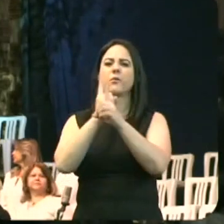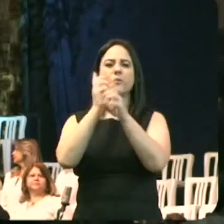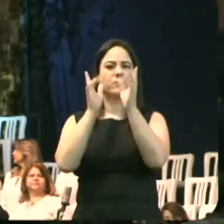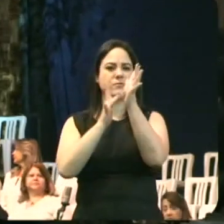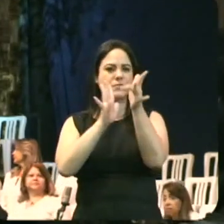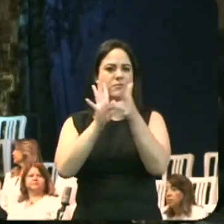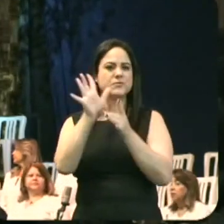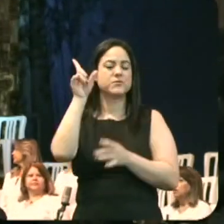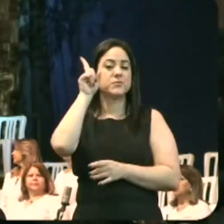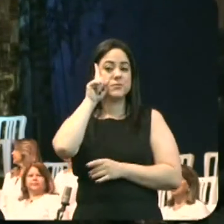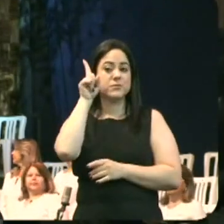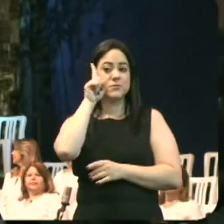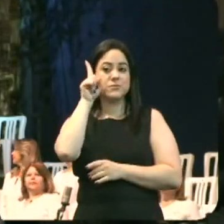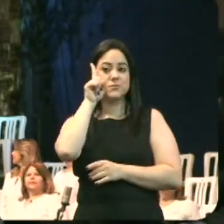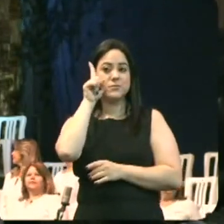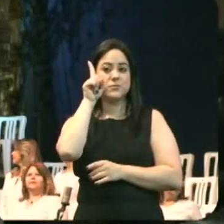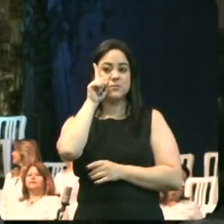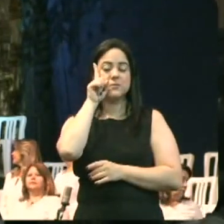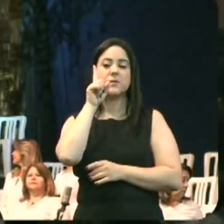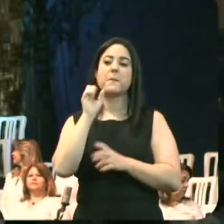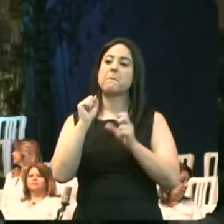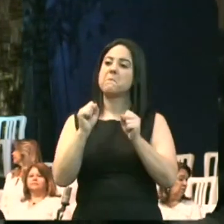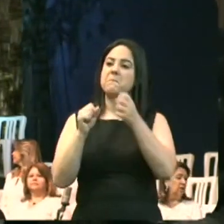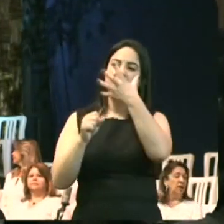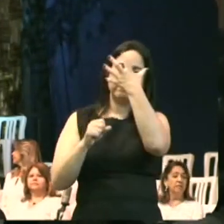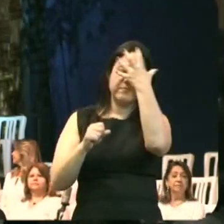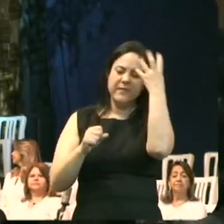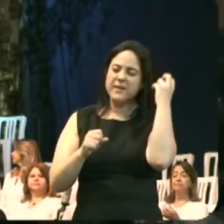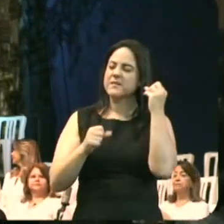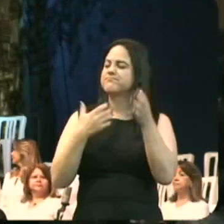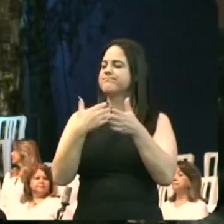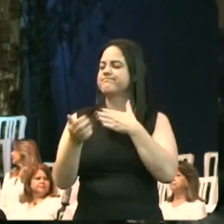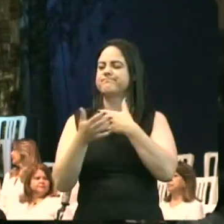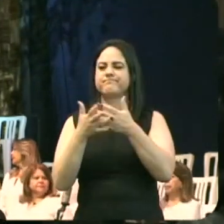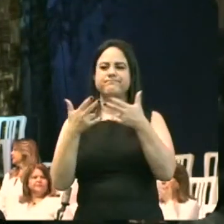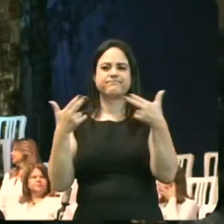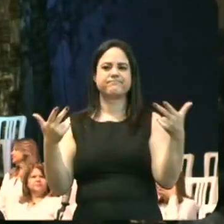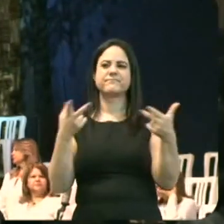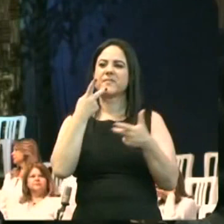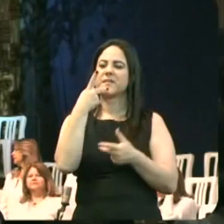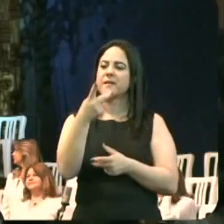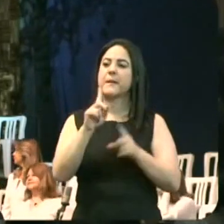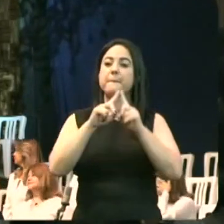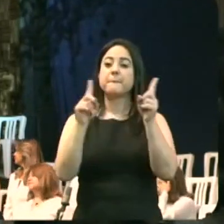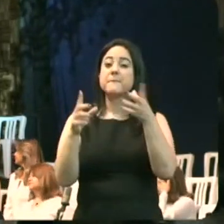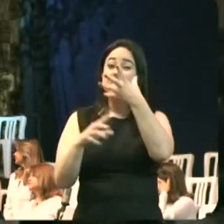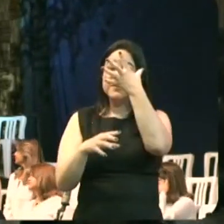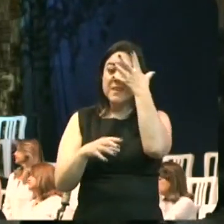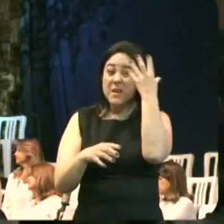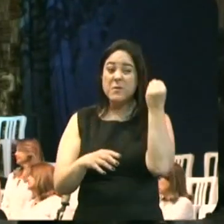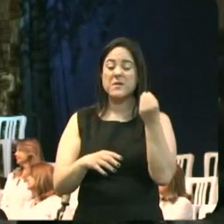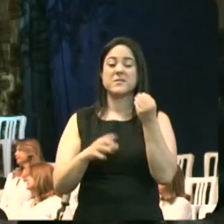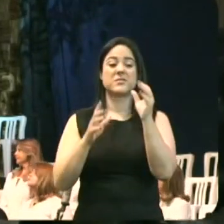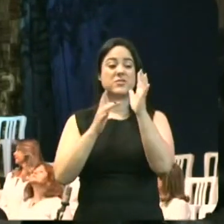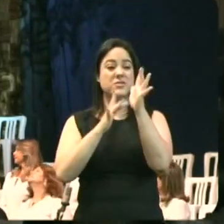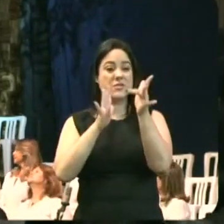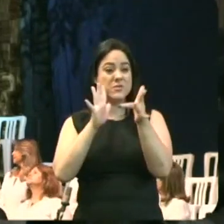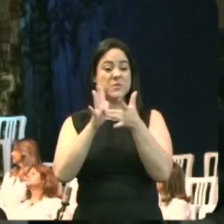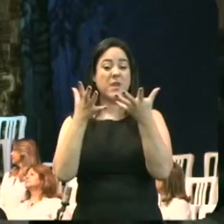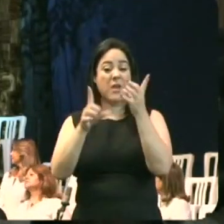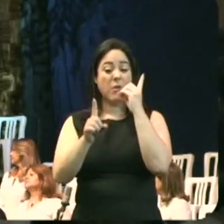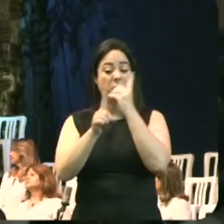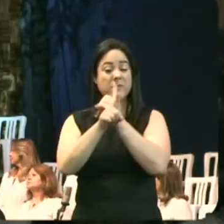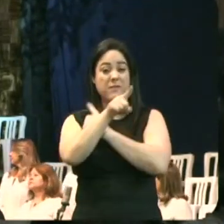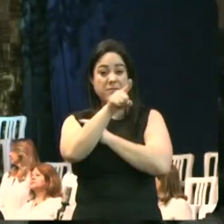com Jesus todo dia. Você pode esquecer de tudo mais que eu falei, mas não esquece isso. Jesus quer encontrar